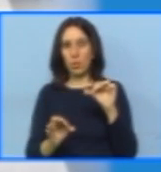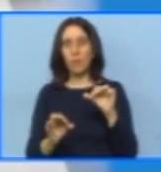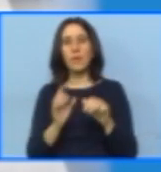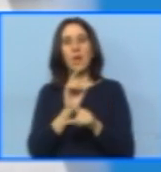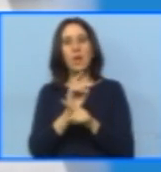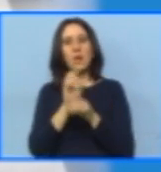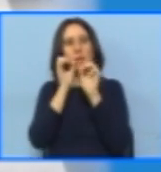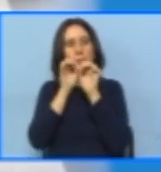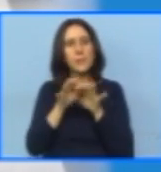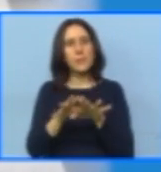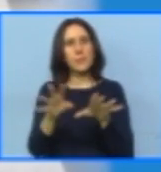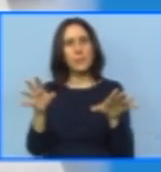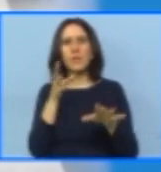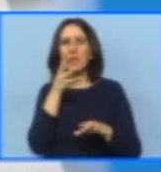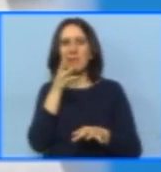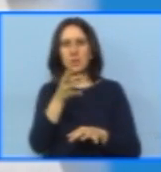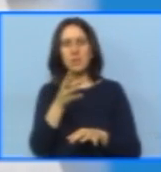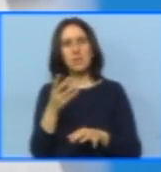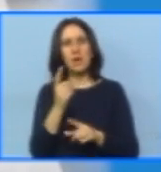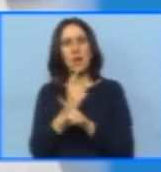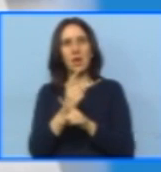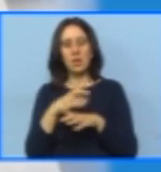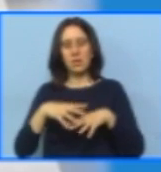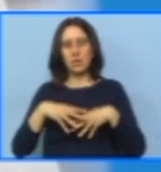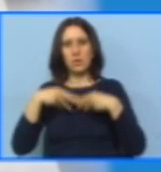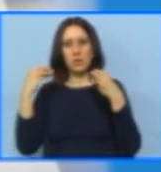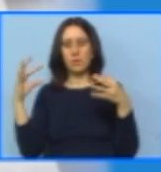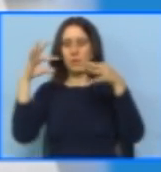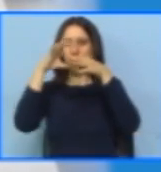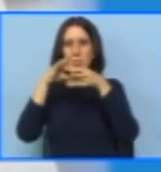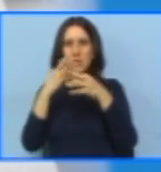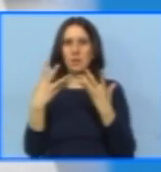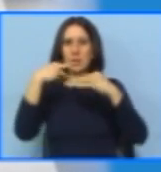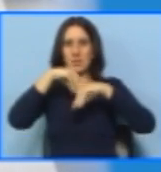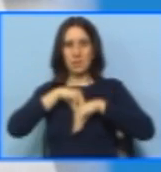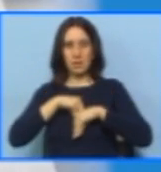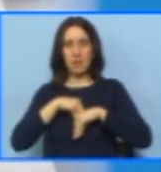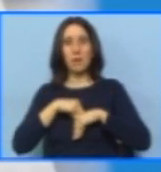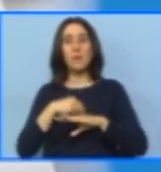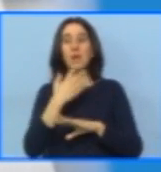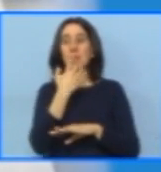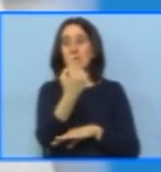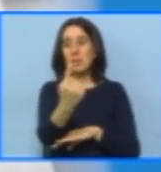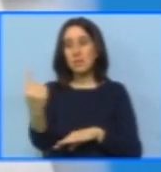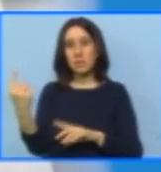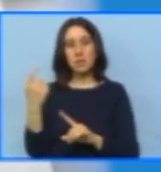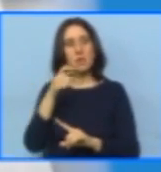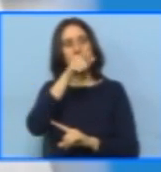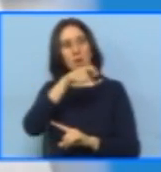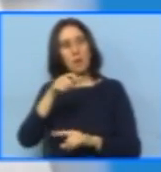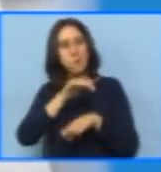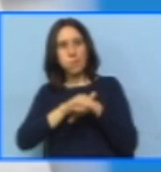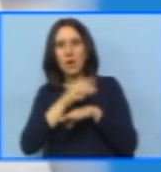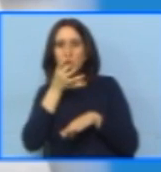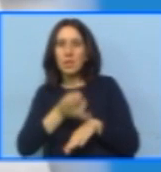eles e disse-lhes: recebei o Espírito Santo. Àqueles a quem perdoardes os pecados,